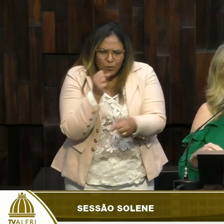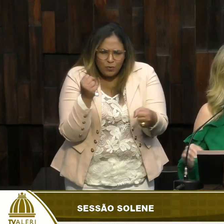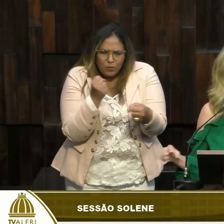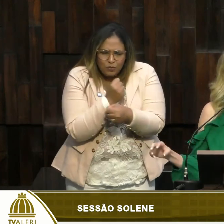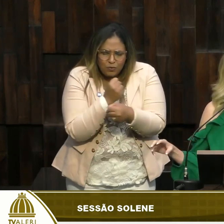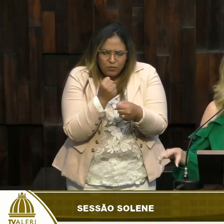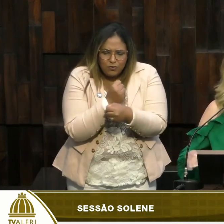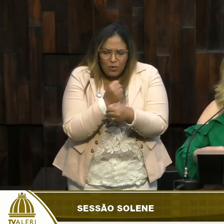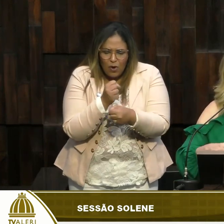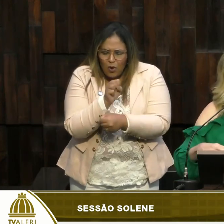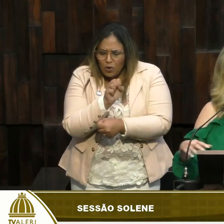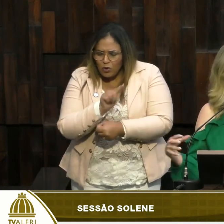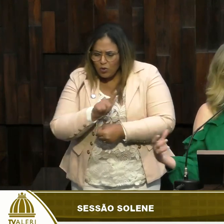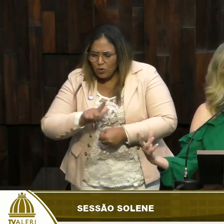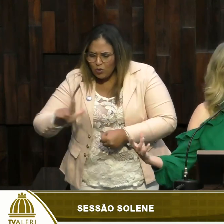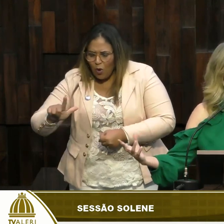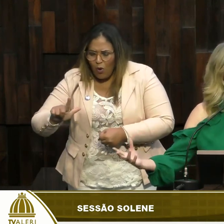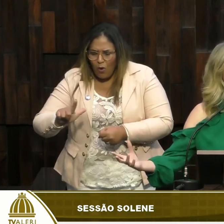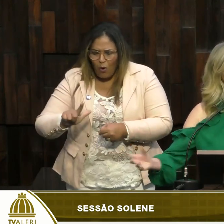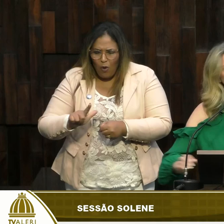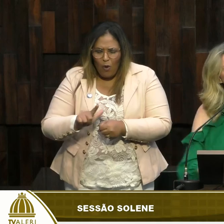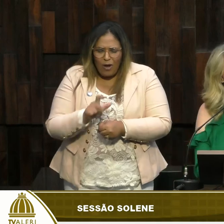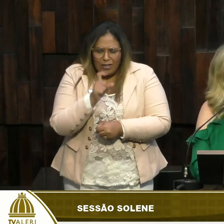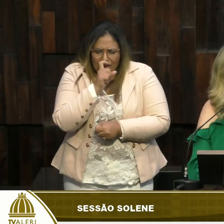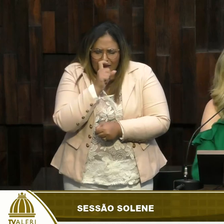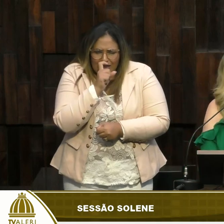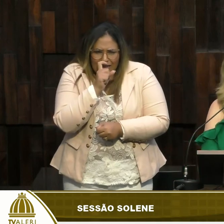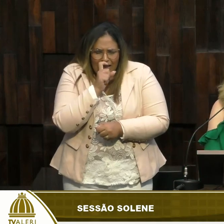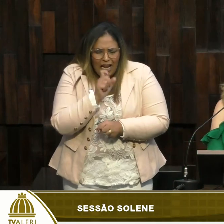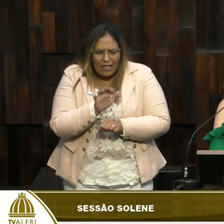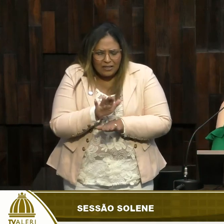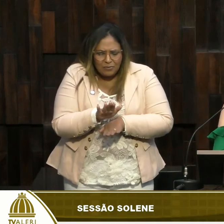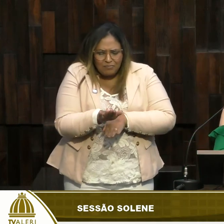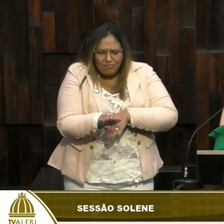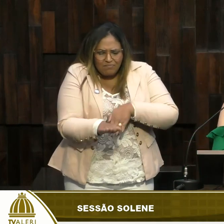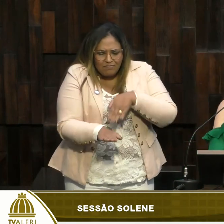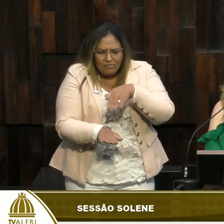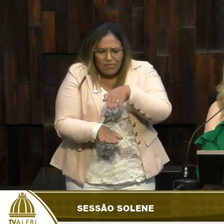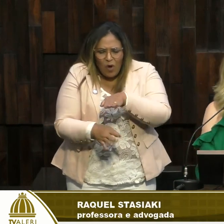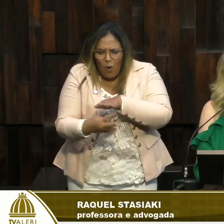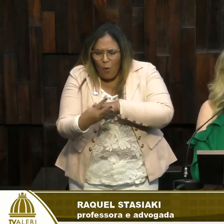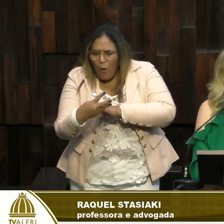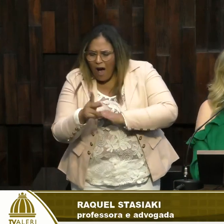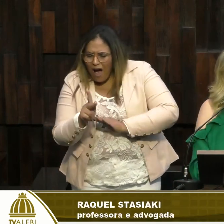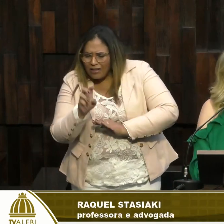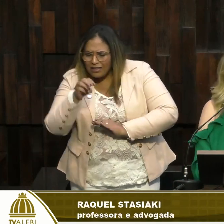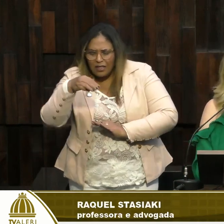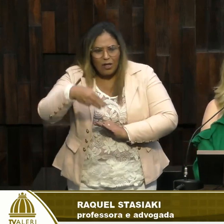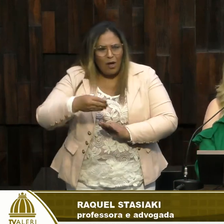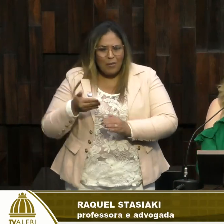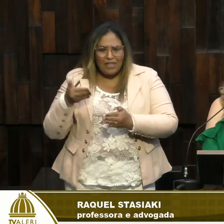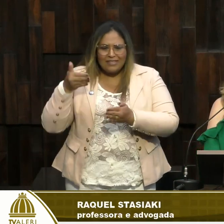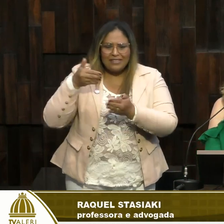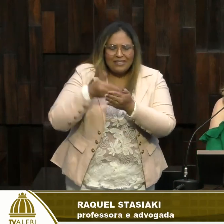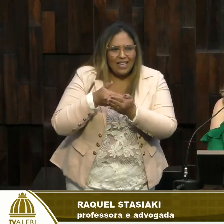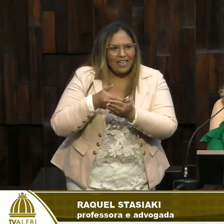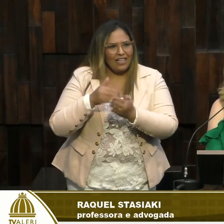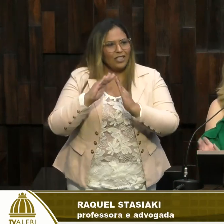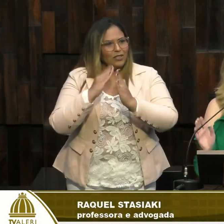aquela grama que já era gelo puro, e andava 4 quilômetros para chegar na escola.